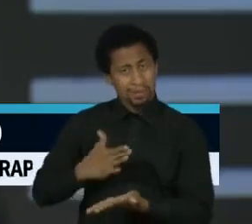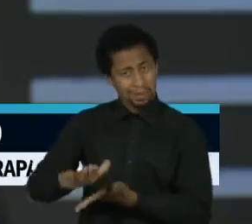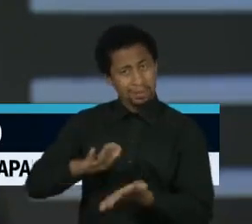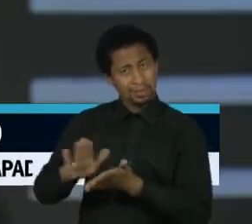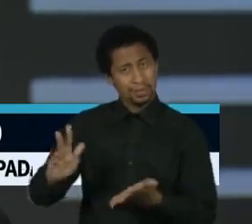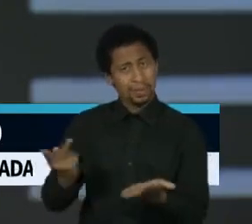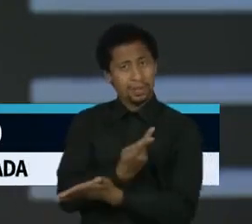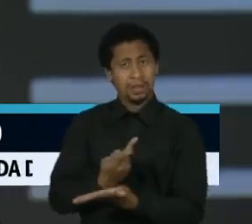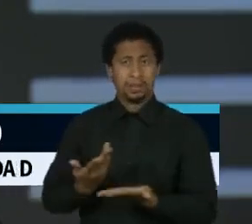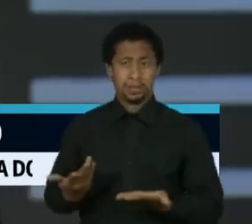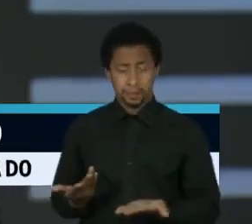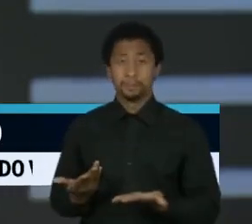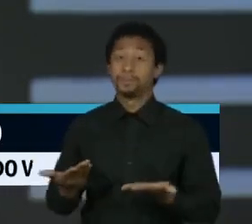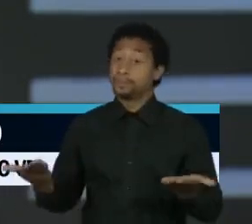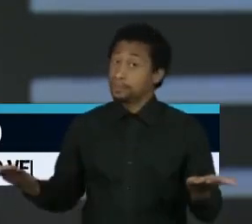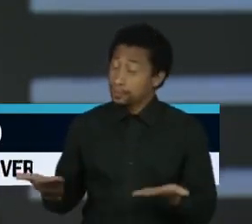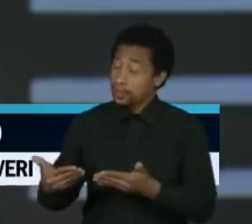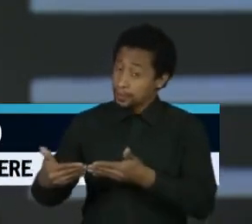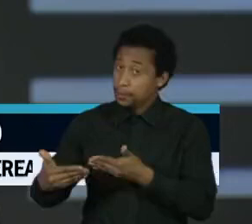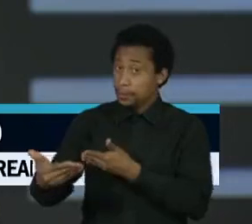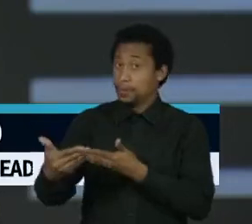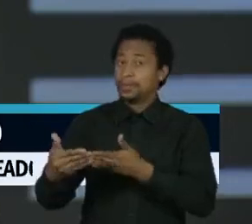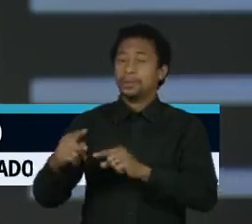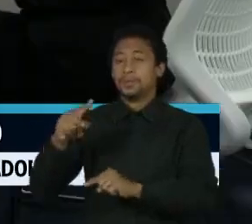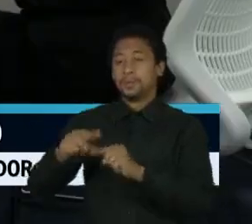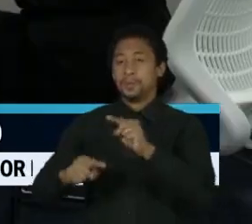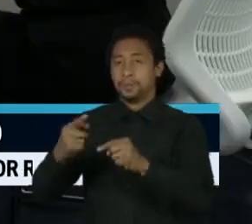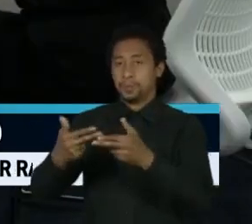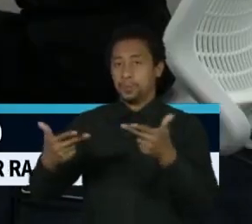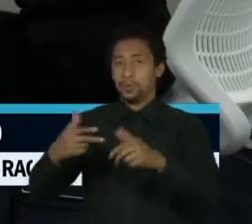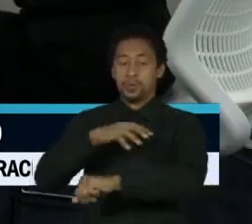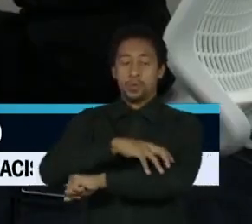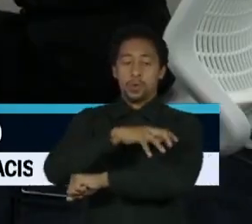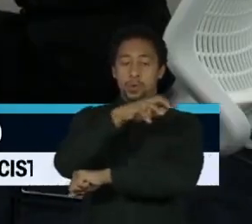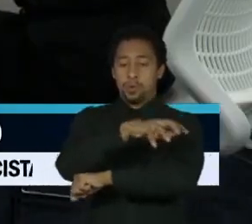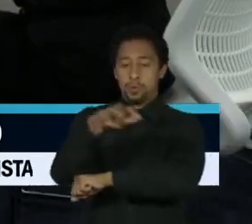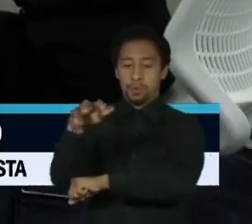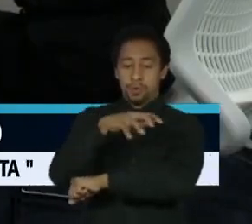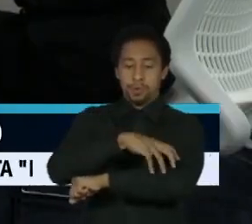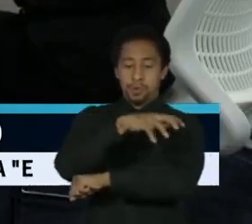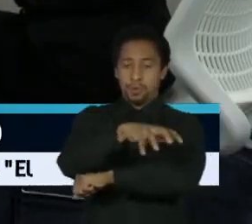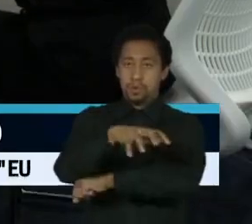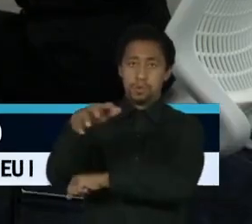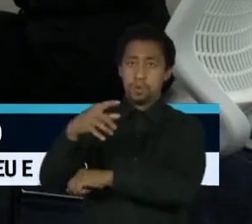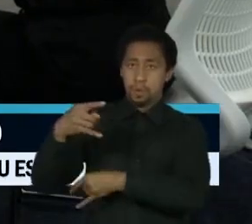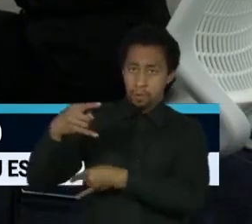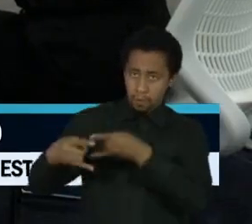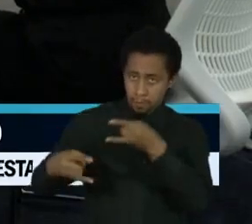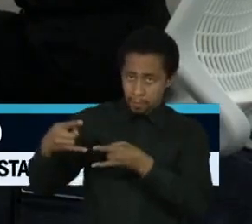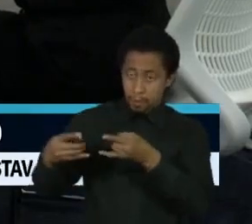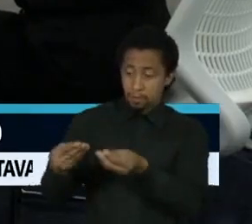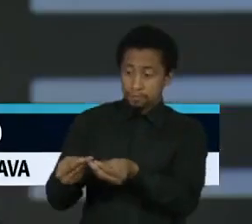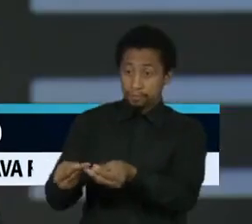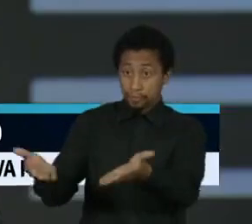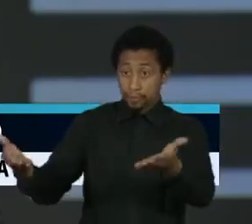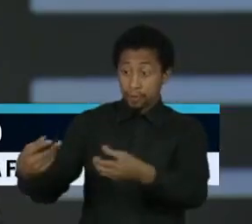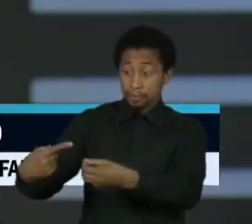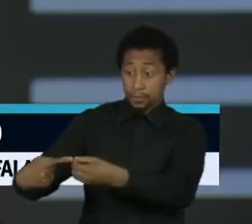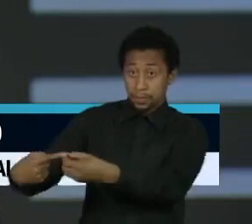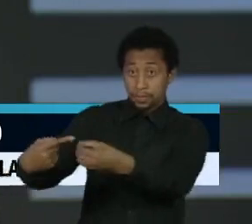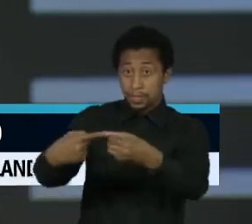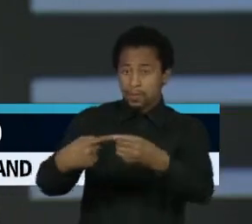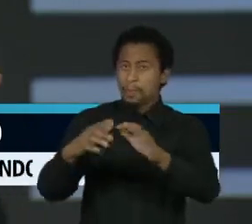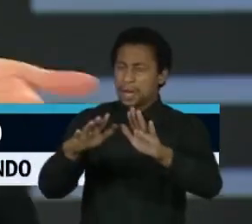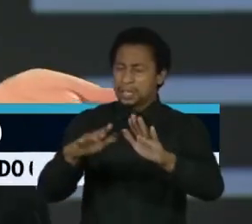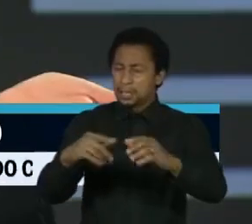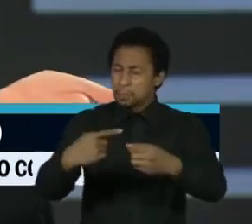Esse novo desdobramento que a gente traz de kits de robótica enviados para municípios que têm outras urgências não resolvidas, mostra